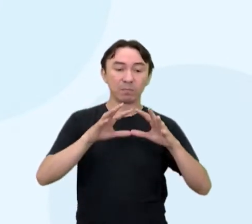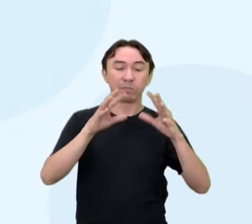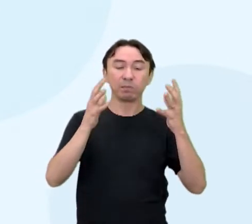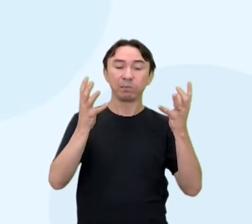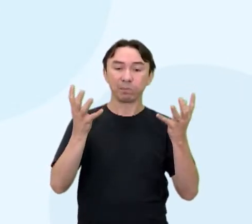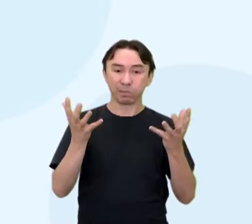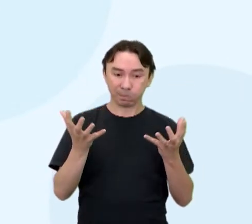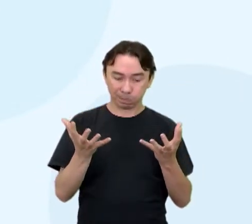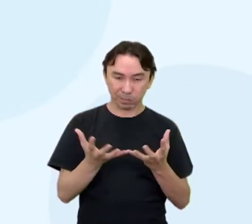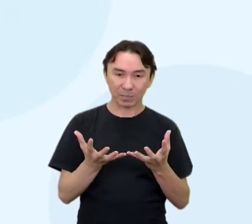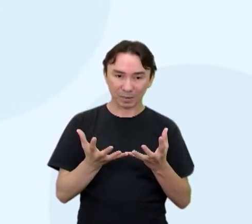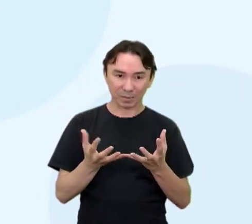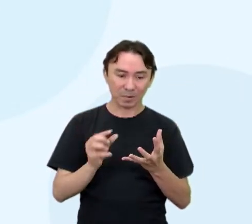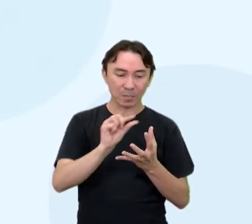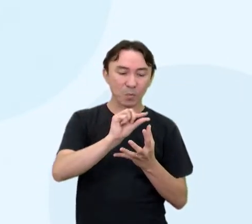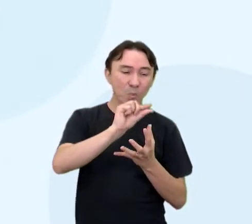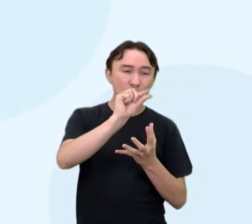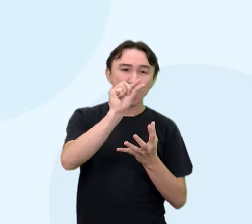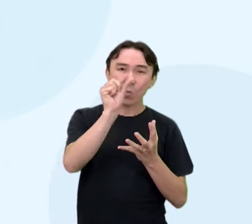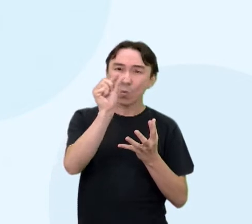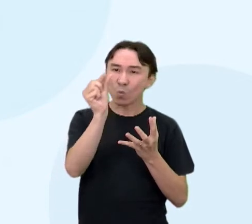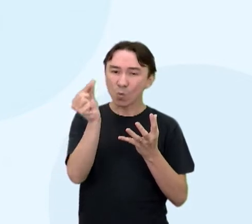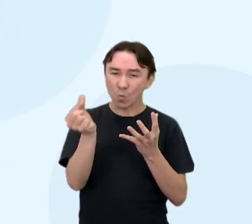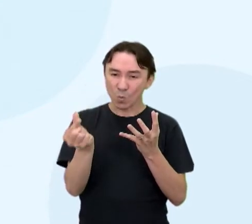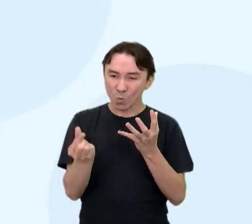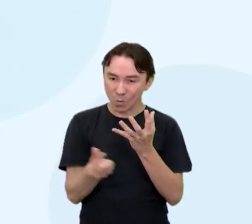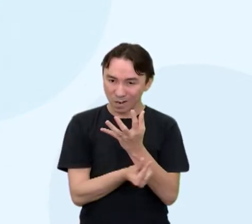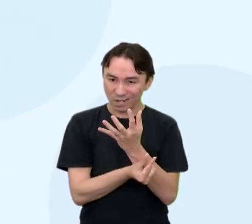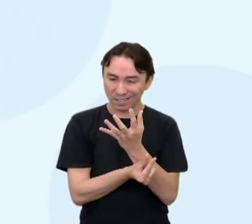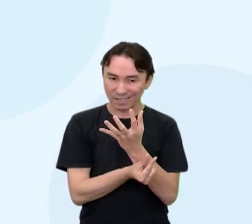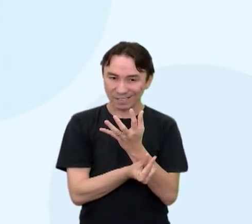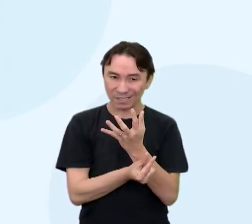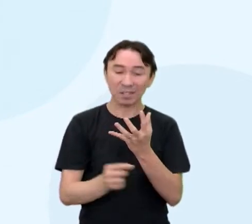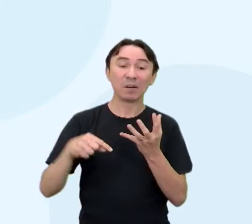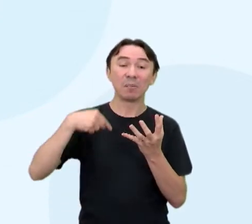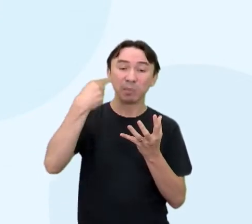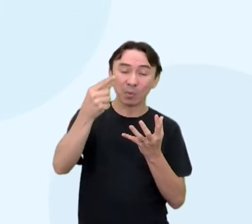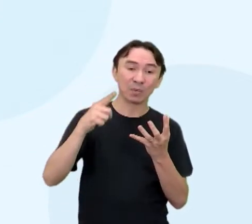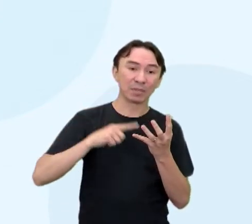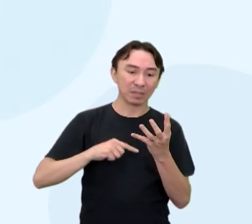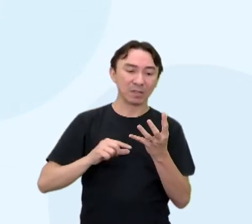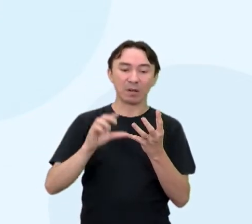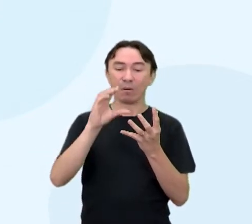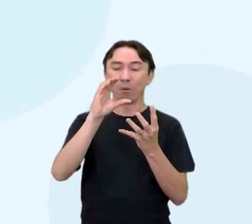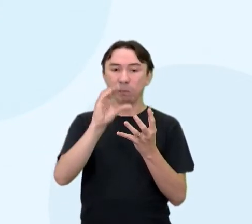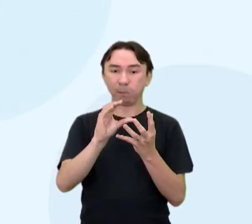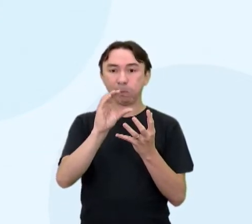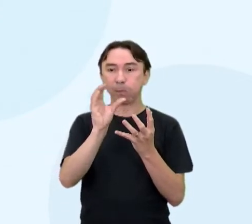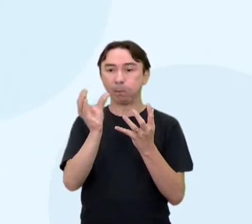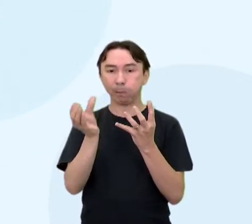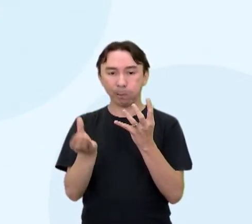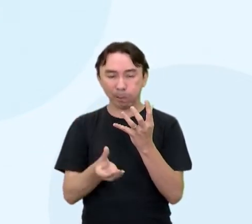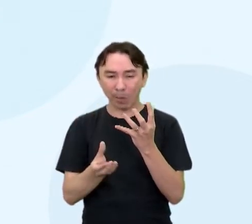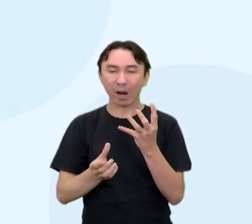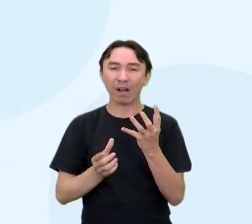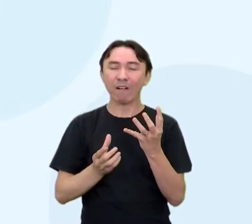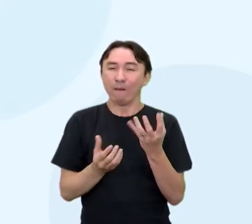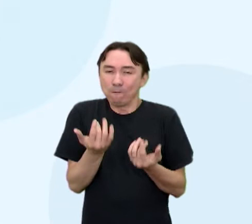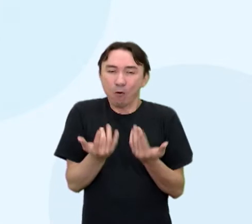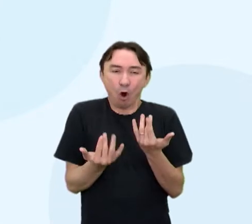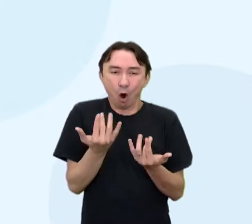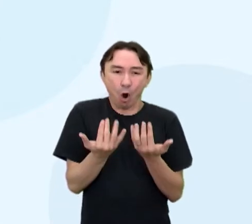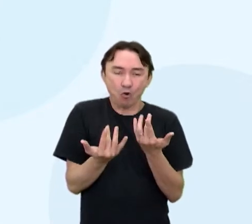mais fina, é a camada mais fina do nosso planeta, né? Logo em seguida aí tem um manto com a astenosfera, né? A gente sabe